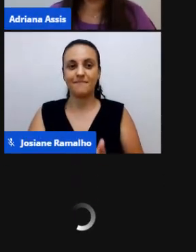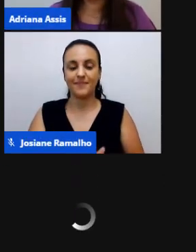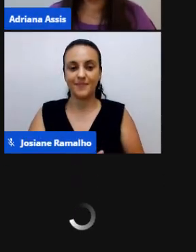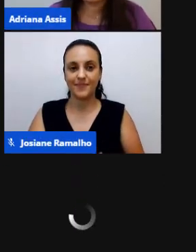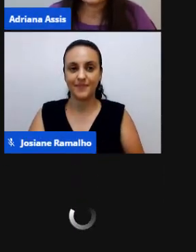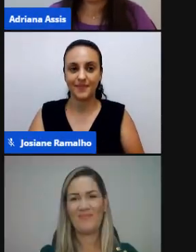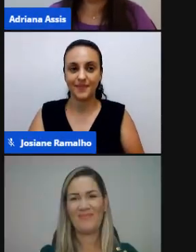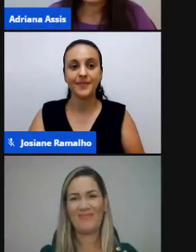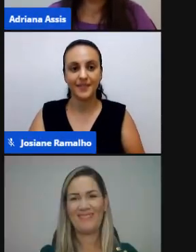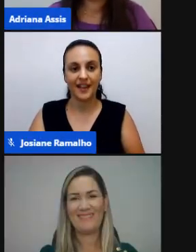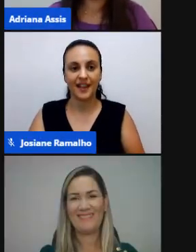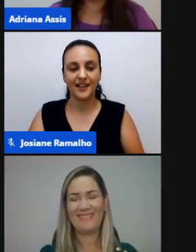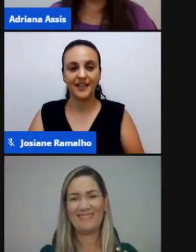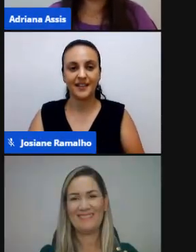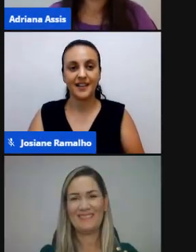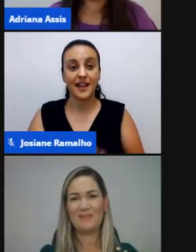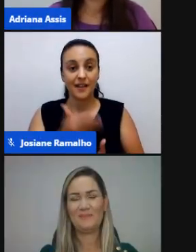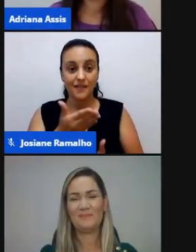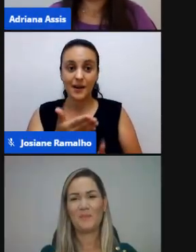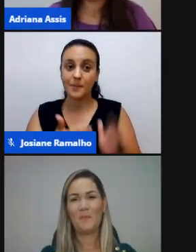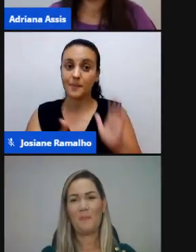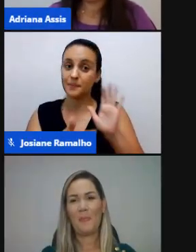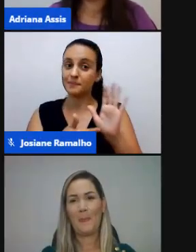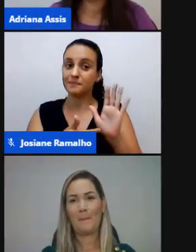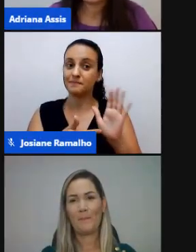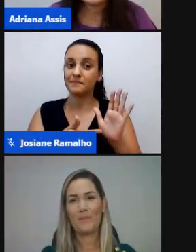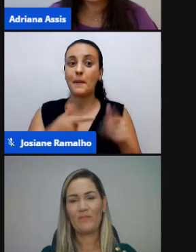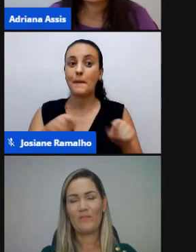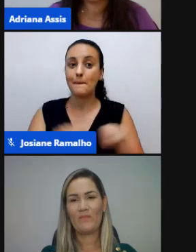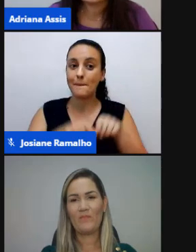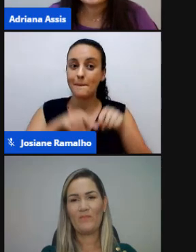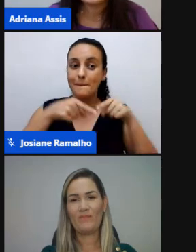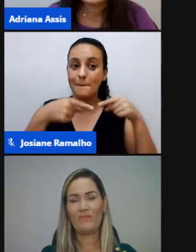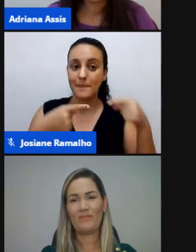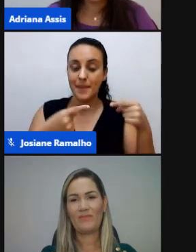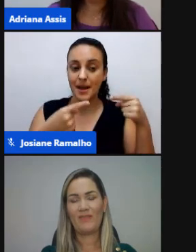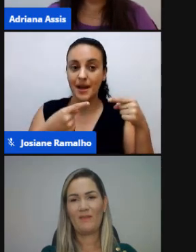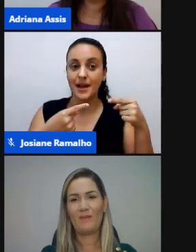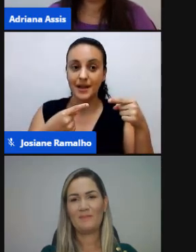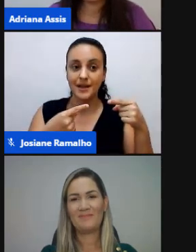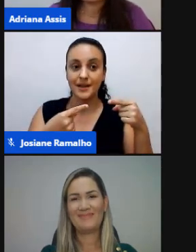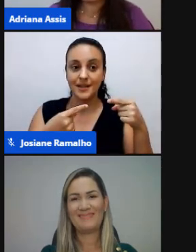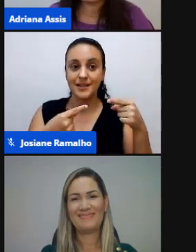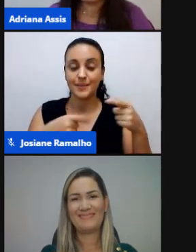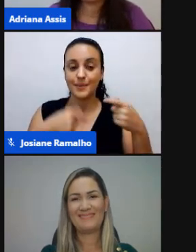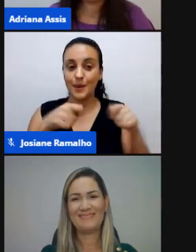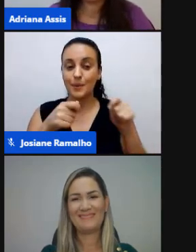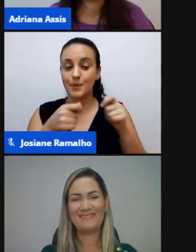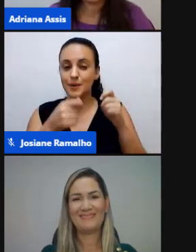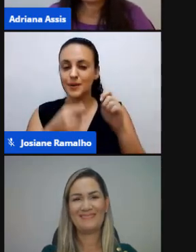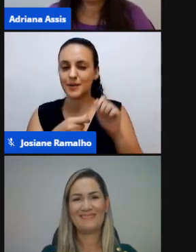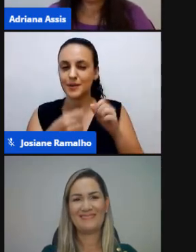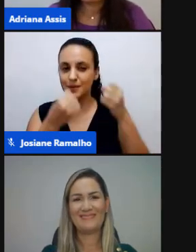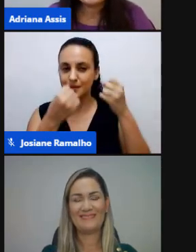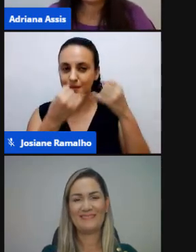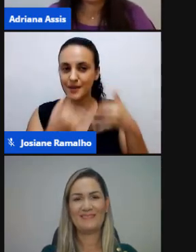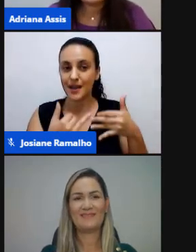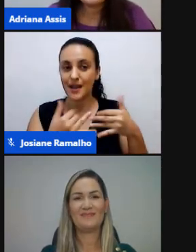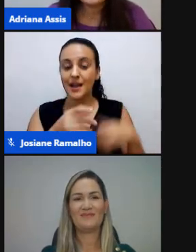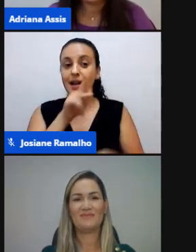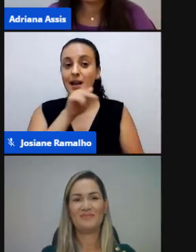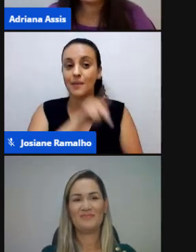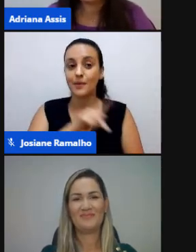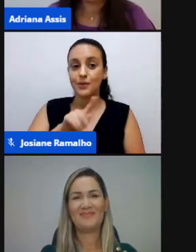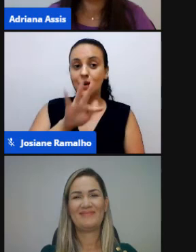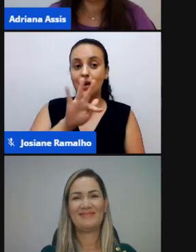vai se apresentar, mas não podemos deixar de ressaltar que a professora Fernanda já fez parte